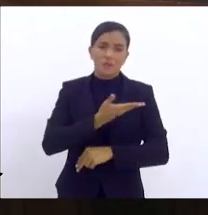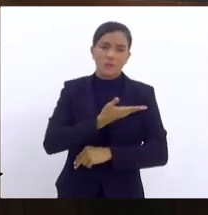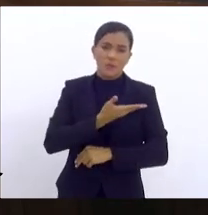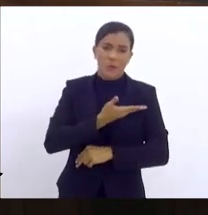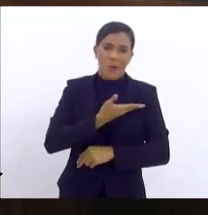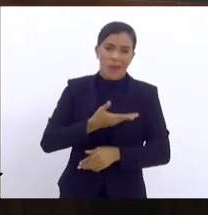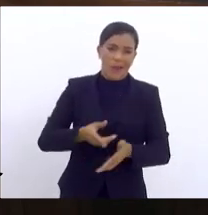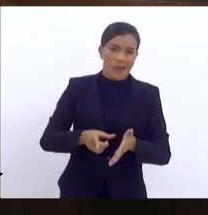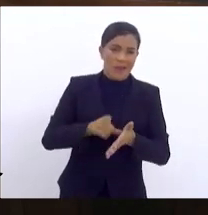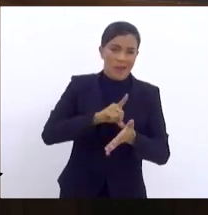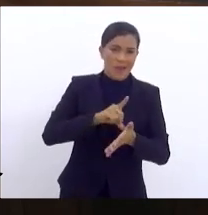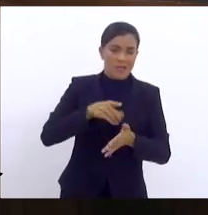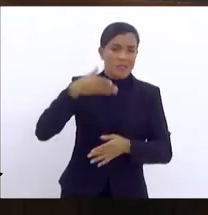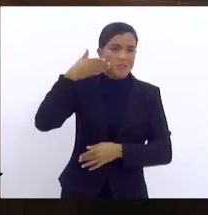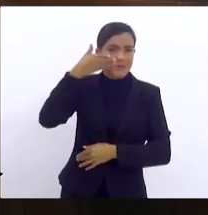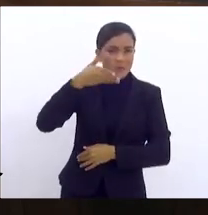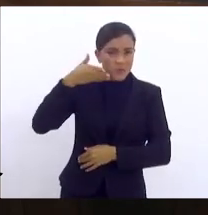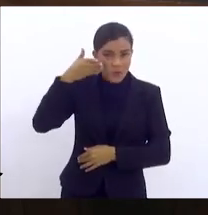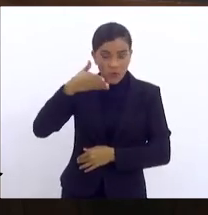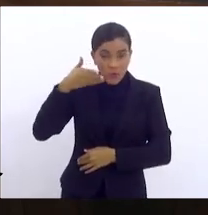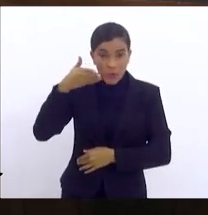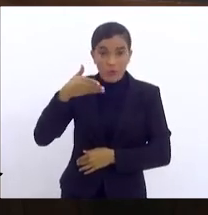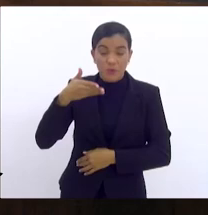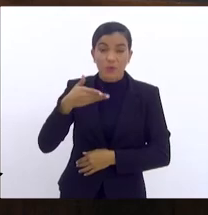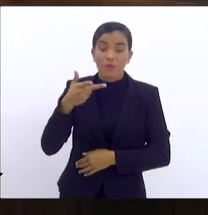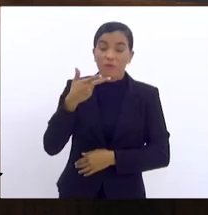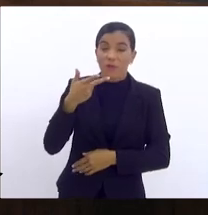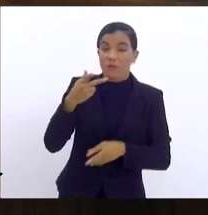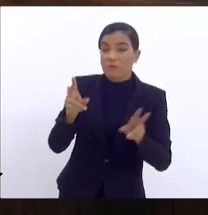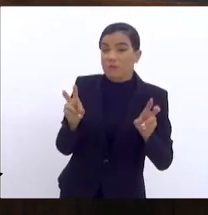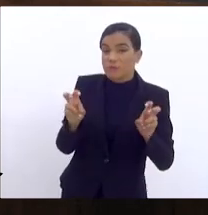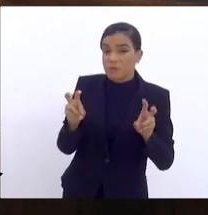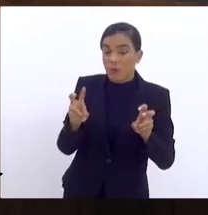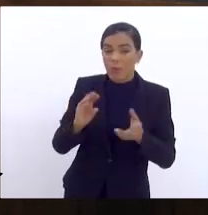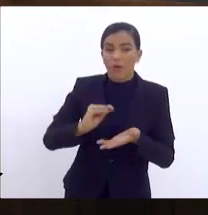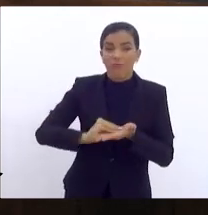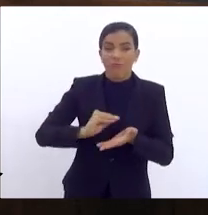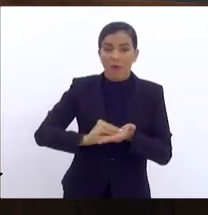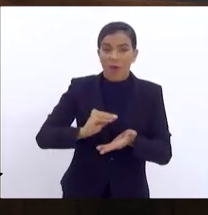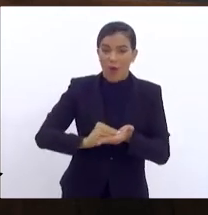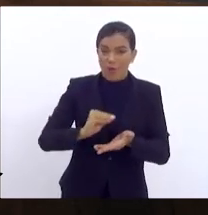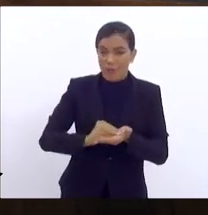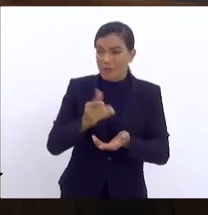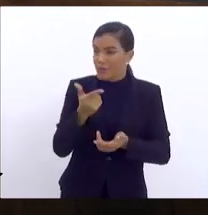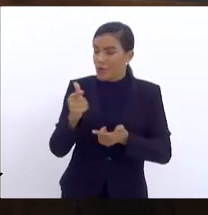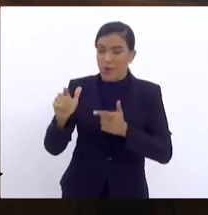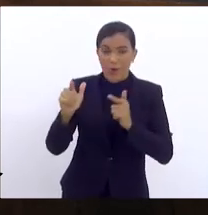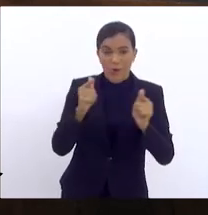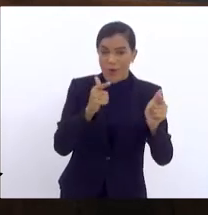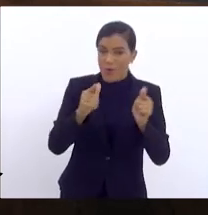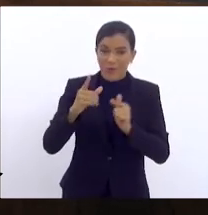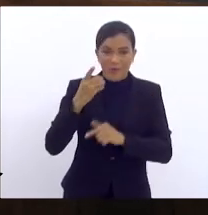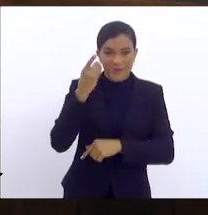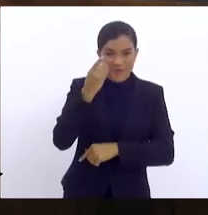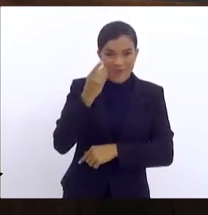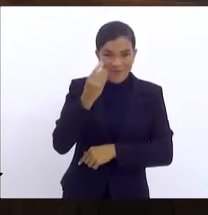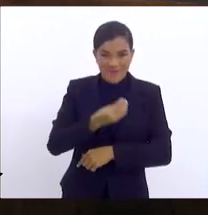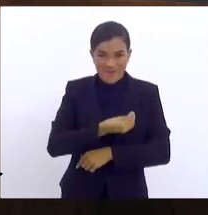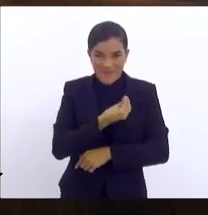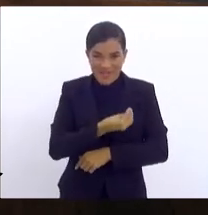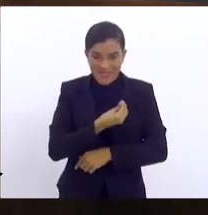foram muito felizes ao chamar atenção Para ausência de outros atores nesse evento